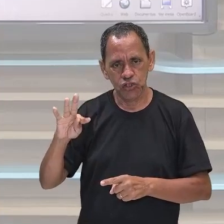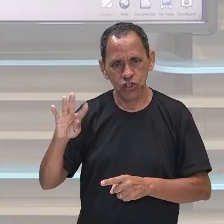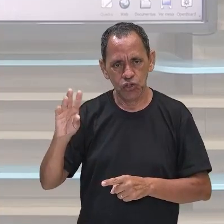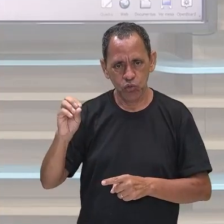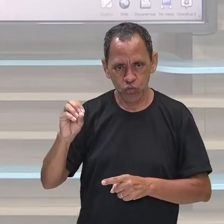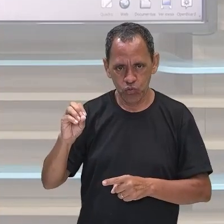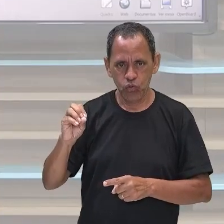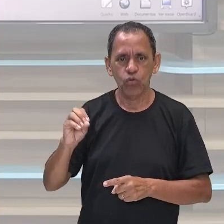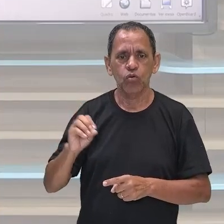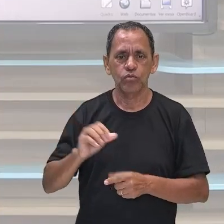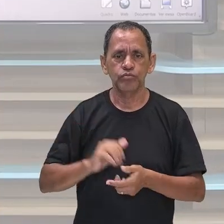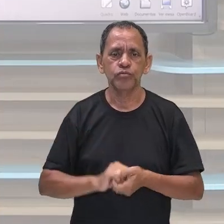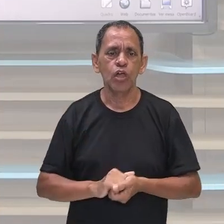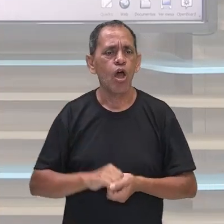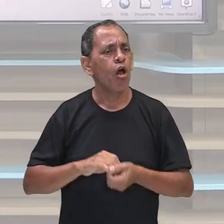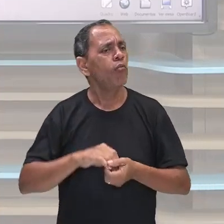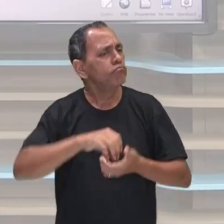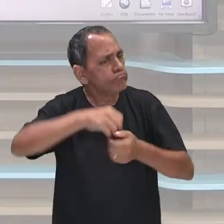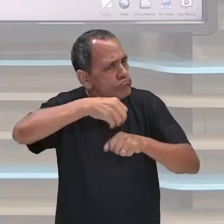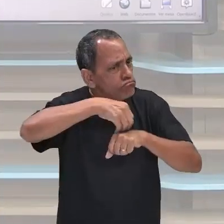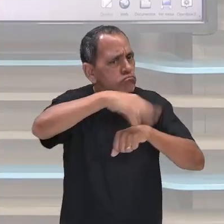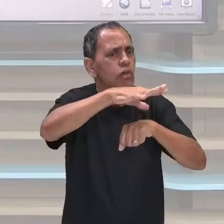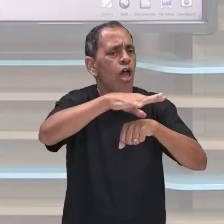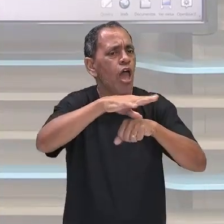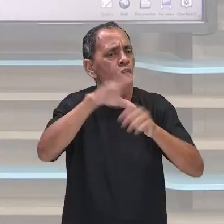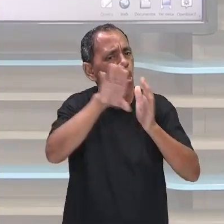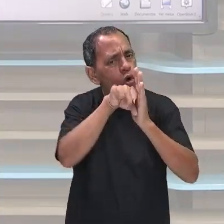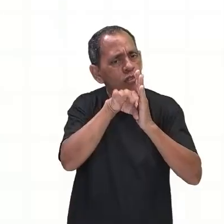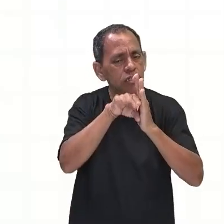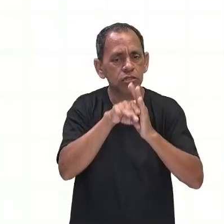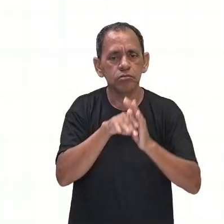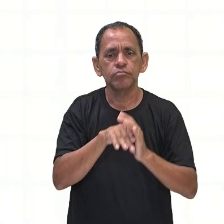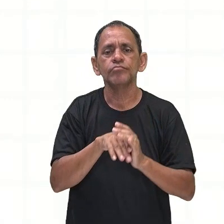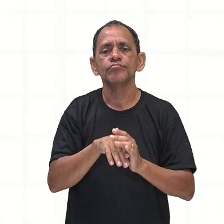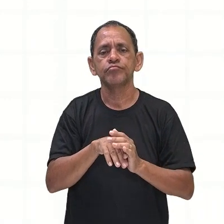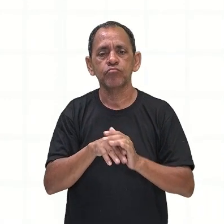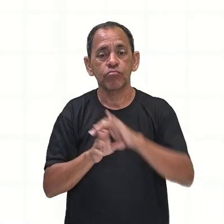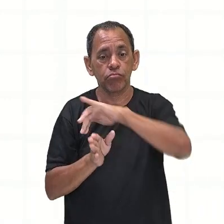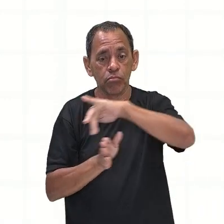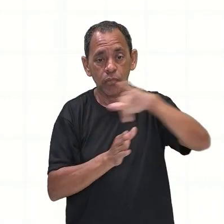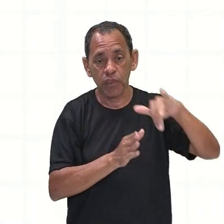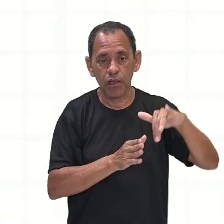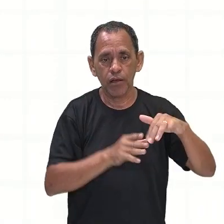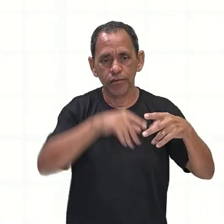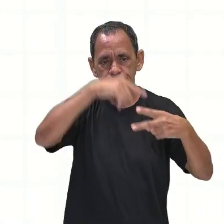e transmitir o seu conselho, ok? No segundo exemplo, observem.